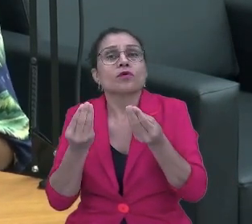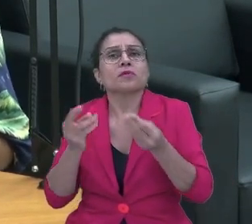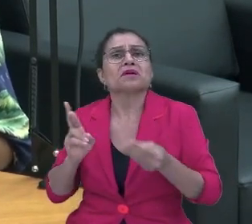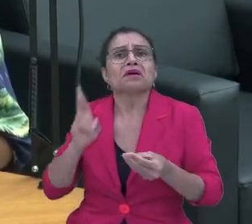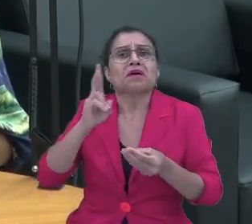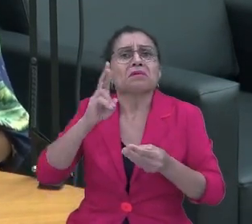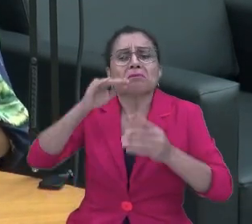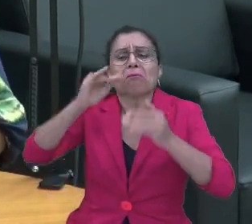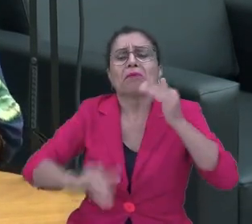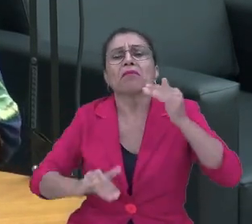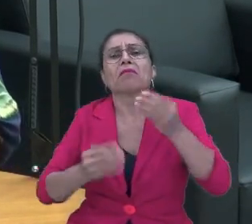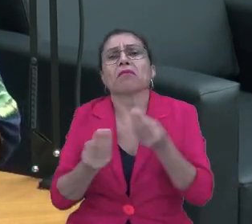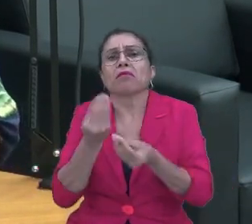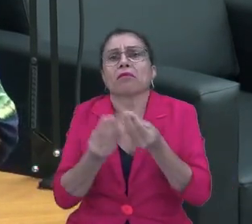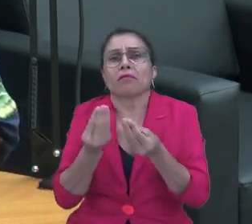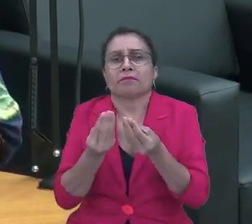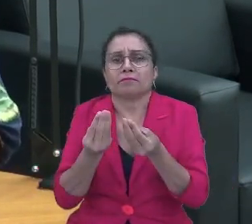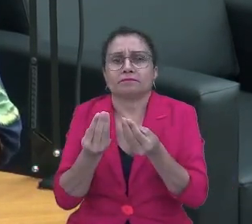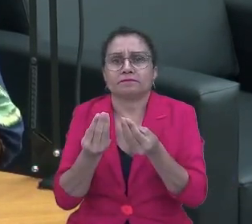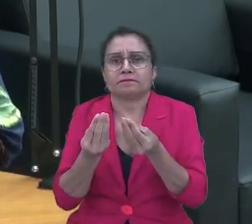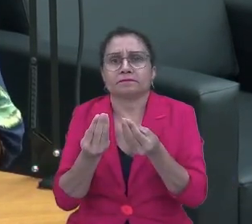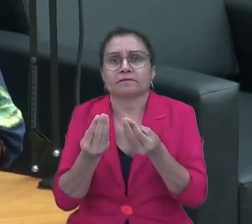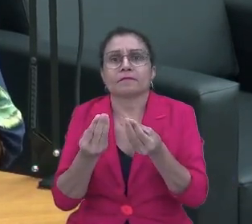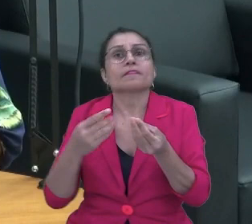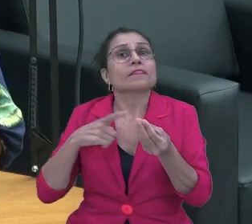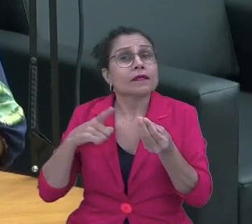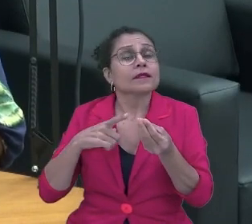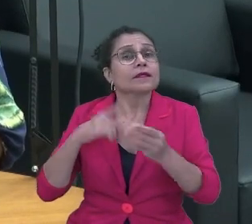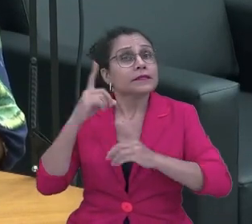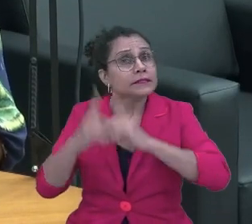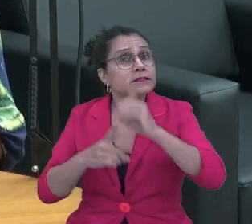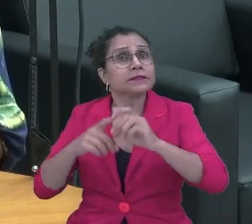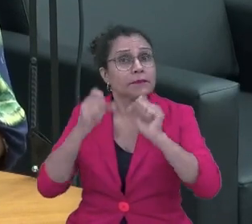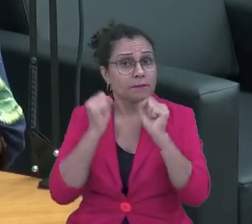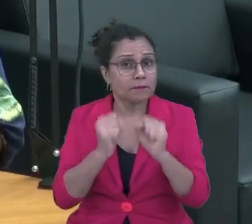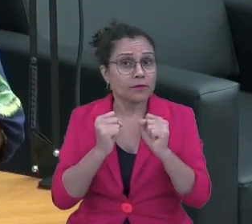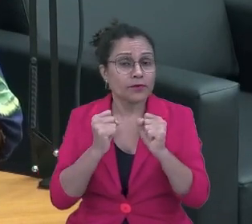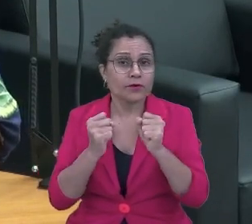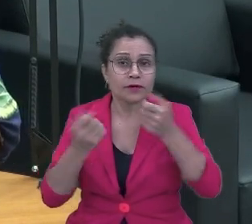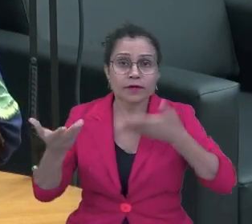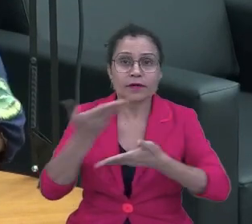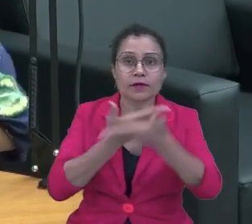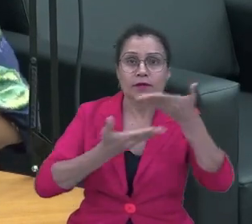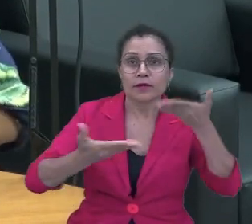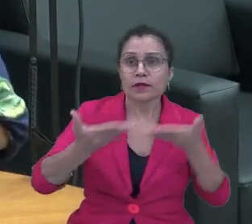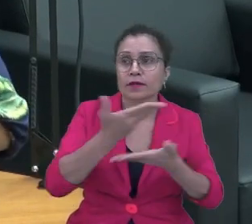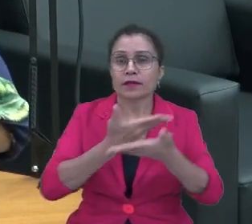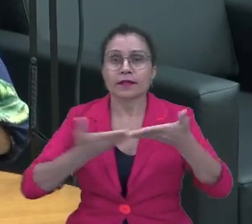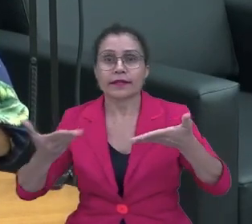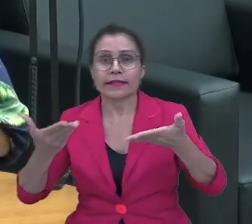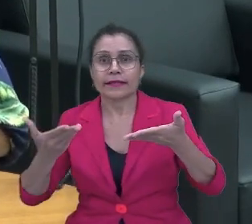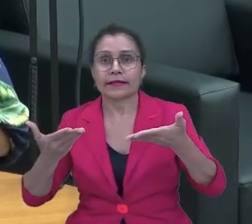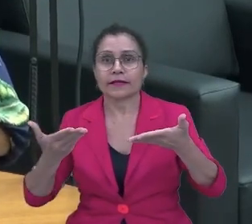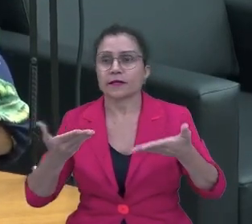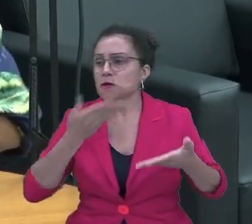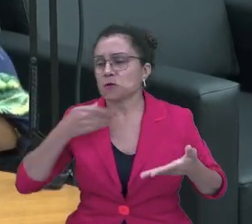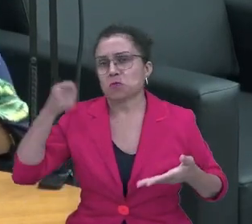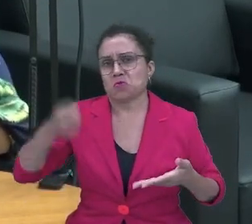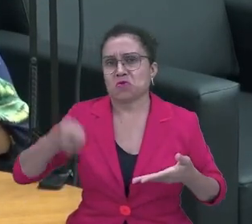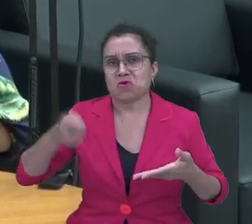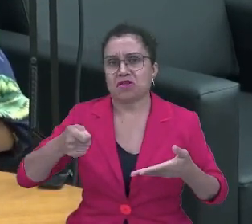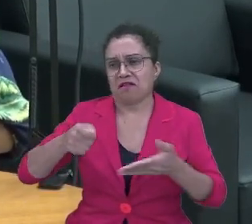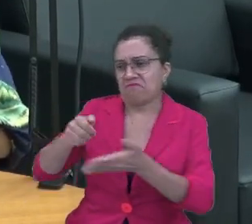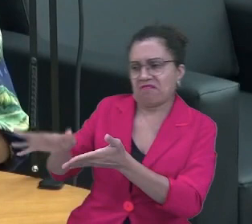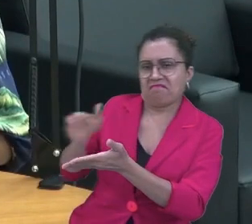subrepresentada essas mulheres, né? Nós estamos falando de dinâmica do poder. Essa mulher, através do patriarcado, colocou essa mulher para fora. Ele